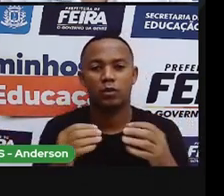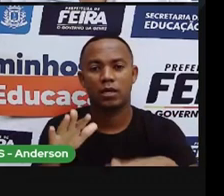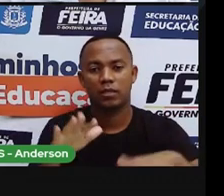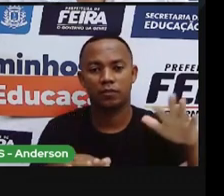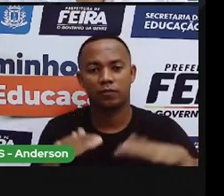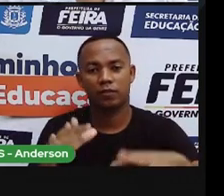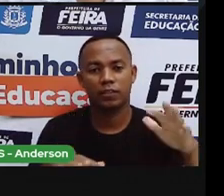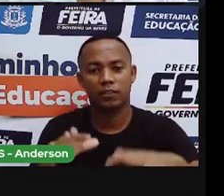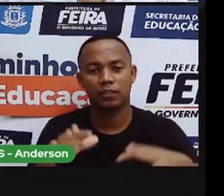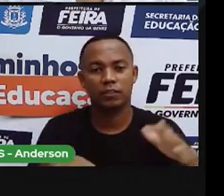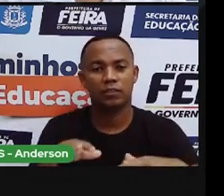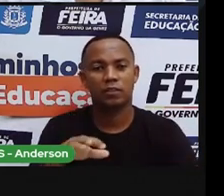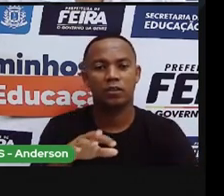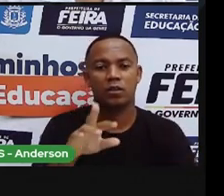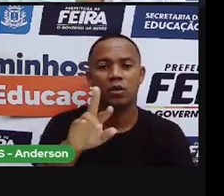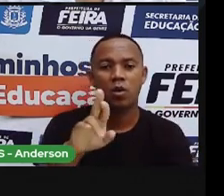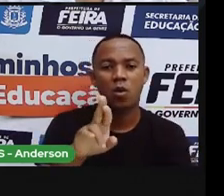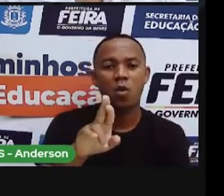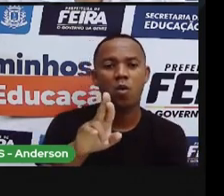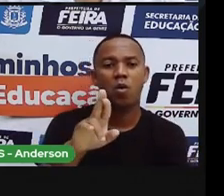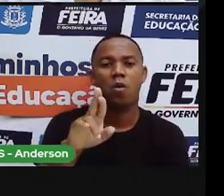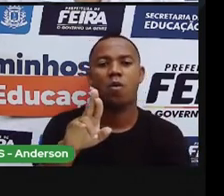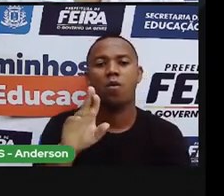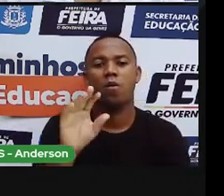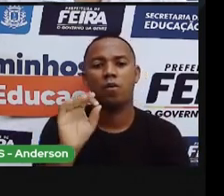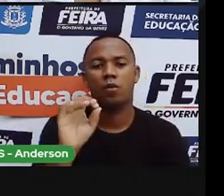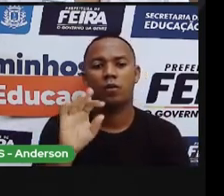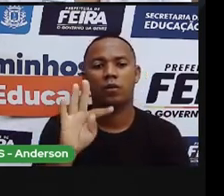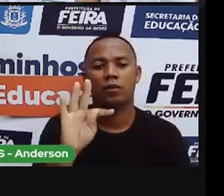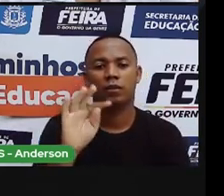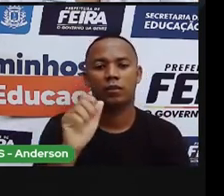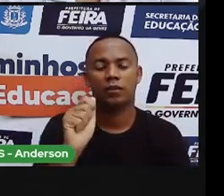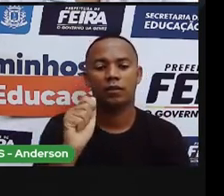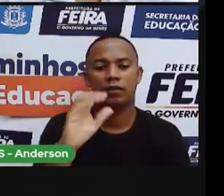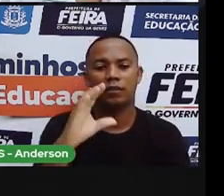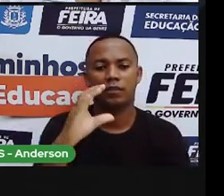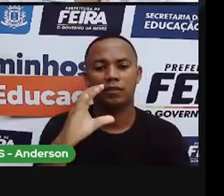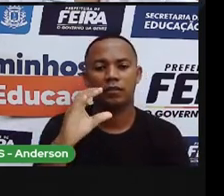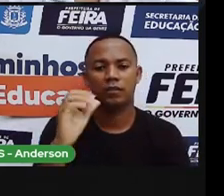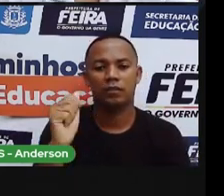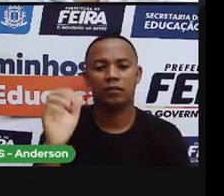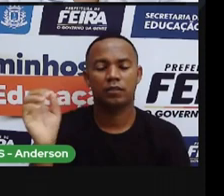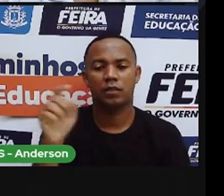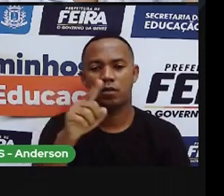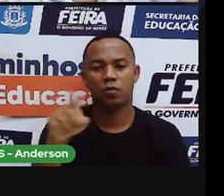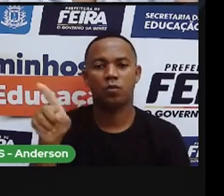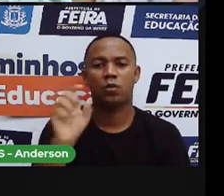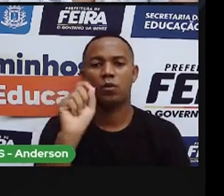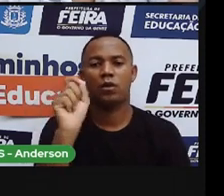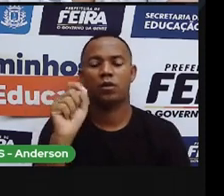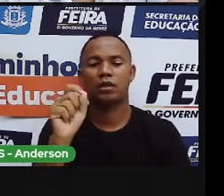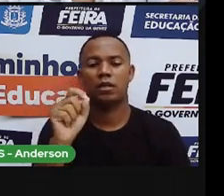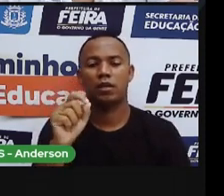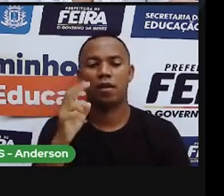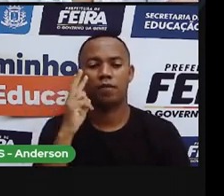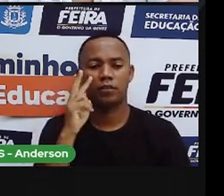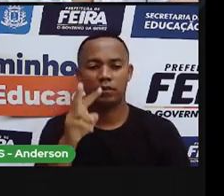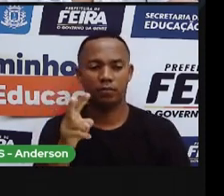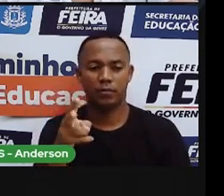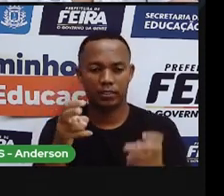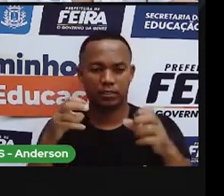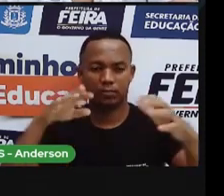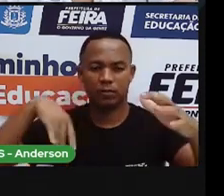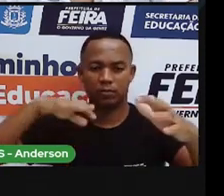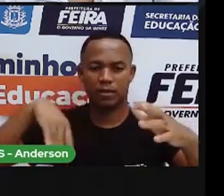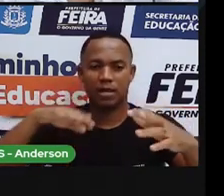Na praia, vocês aqui já foi à praia, já repararam que em um determinado momento do dia, a água está mais distante de